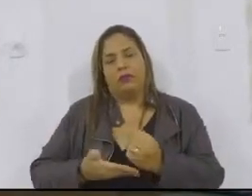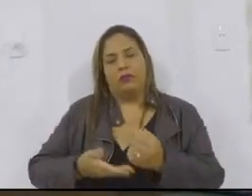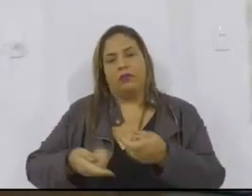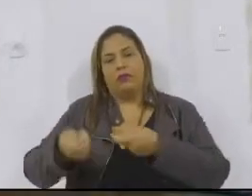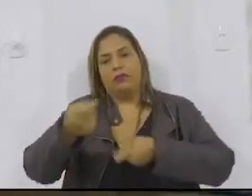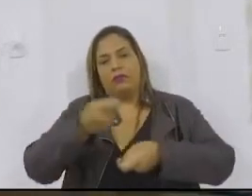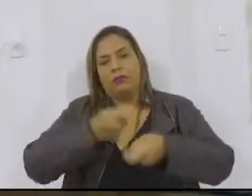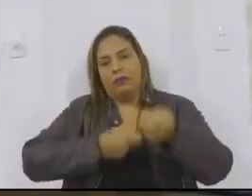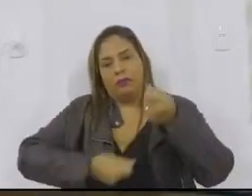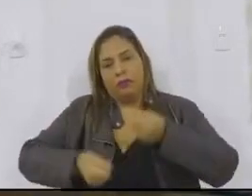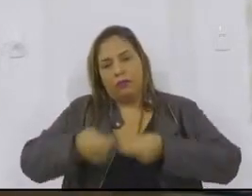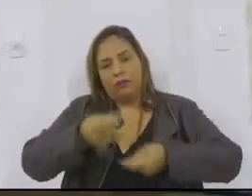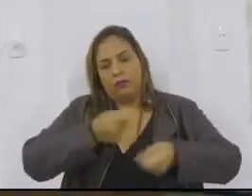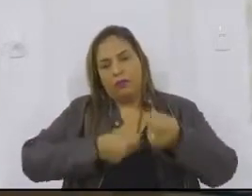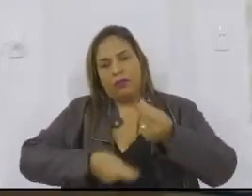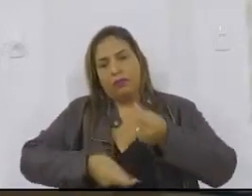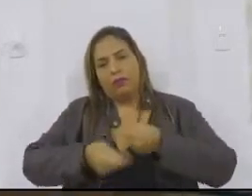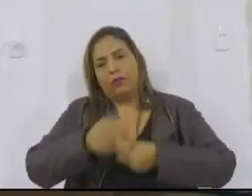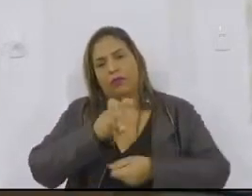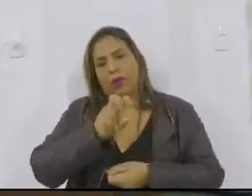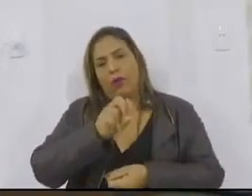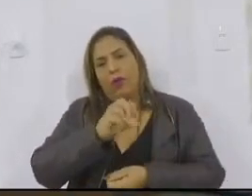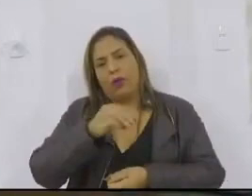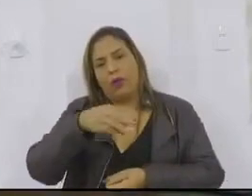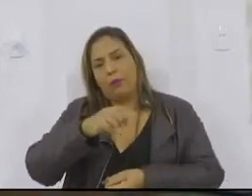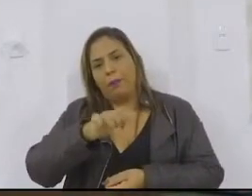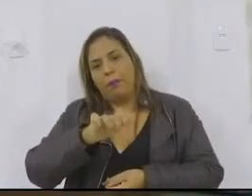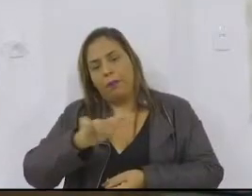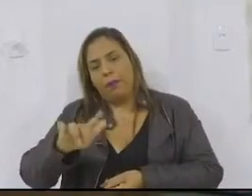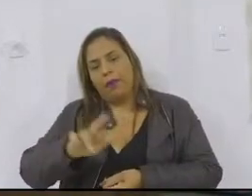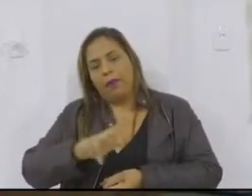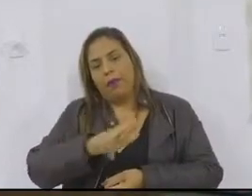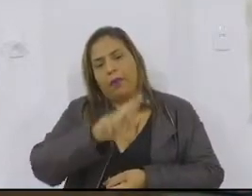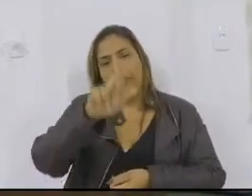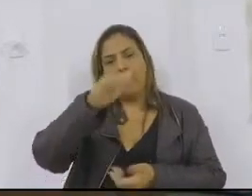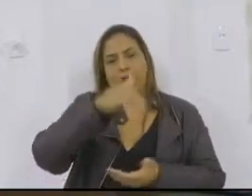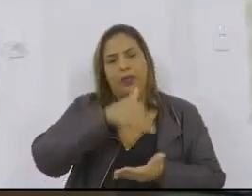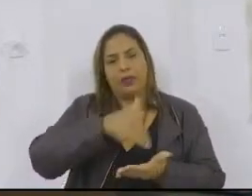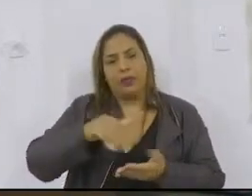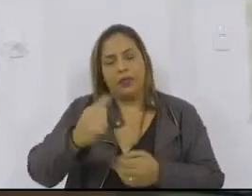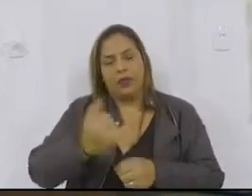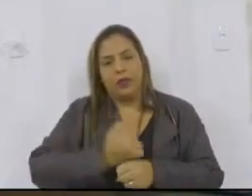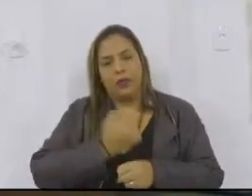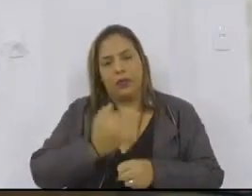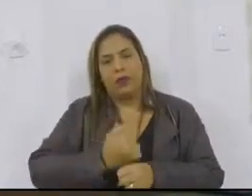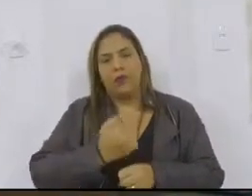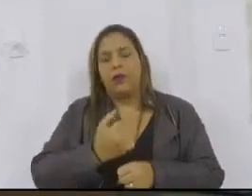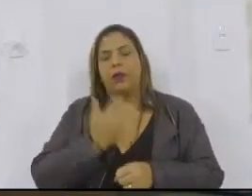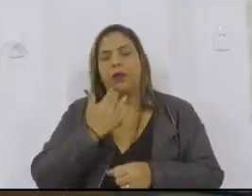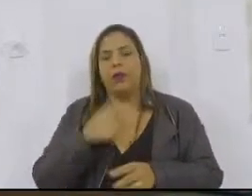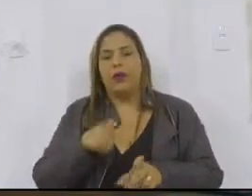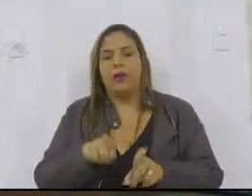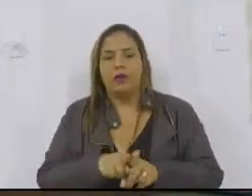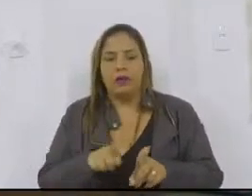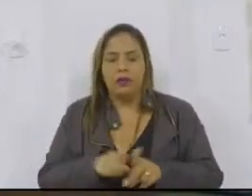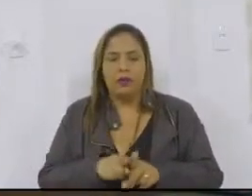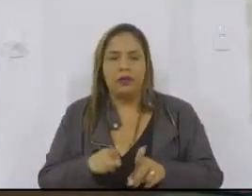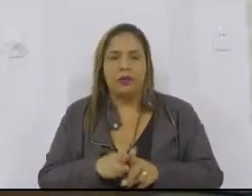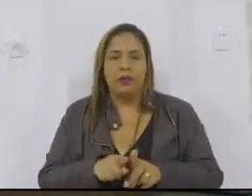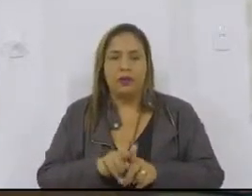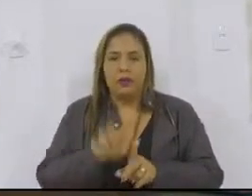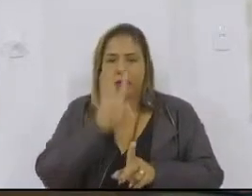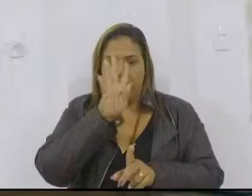de R$ 50.000 em favor da Secretaria Municipal de Obras e Serviços Públicos. Peço também a leitura do parecer das